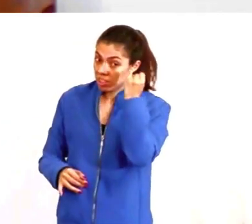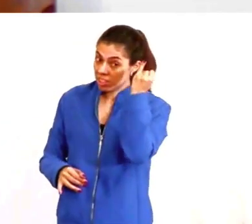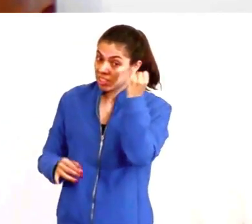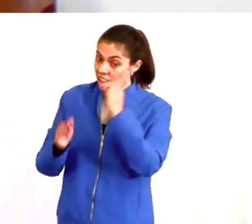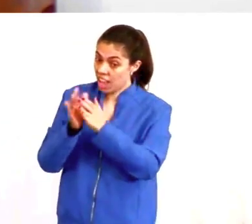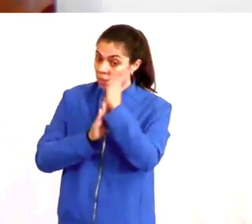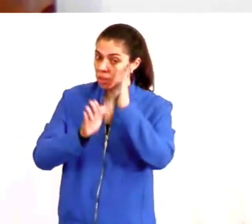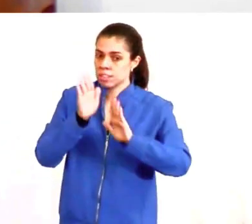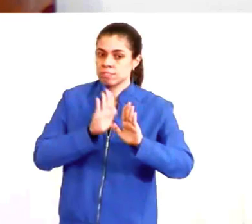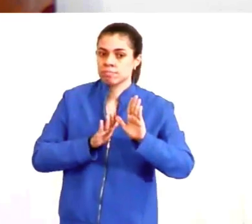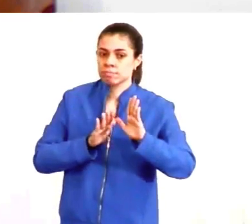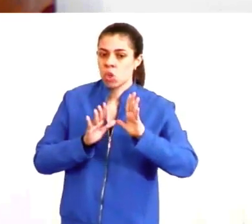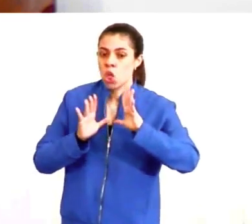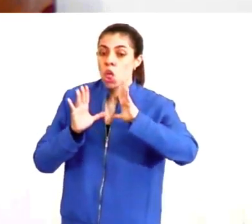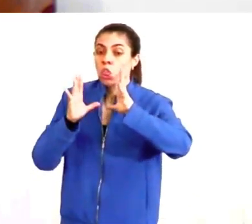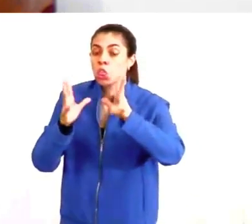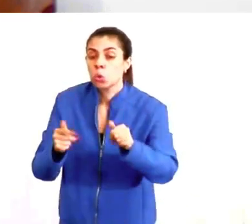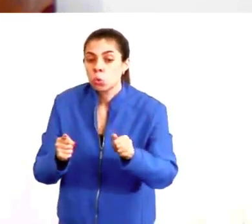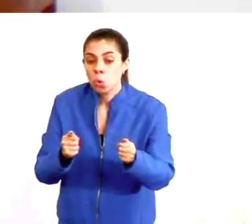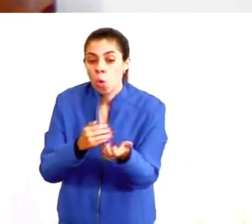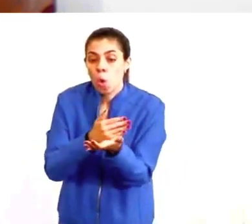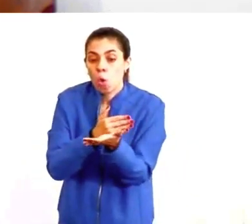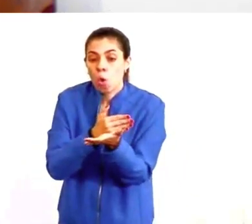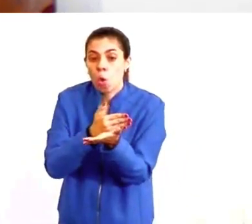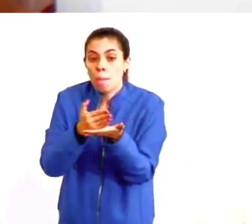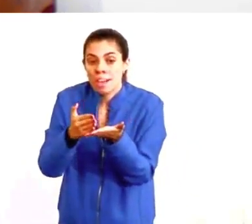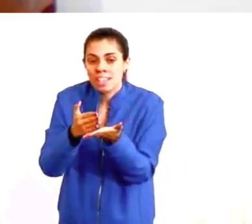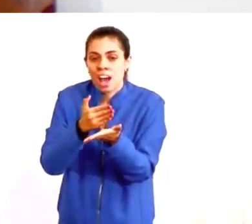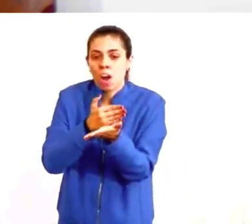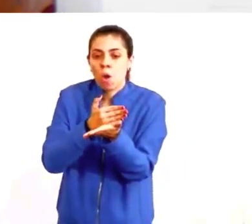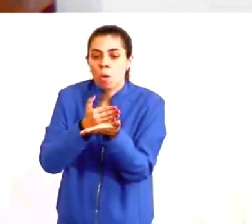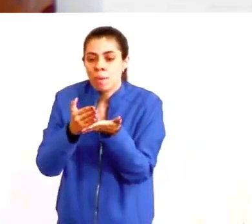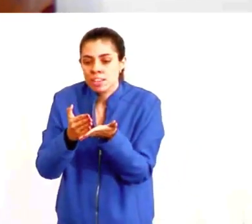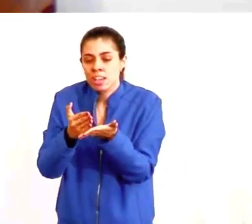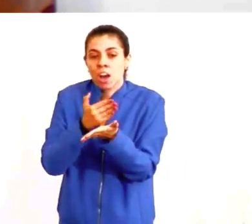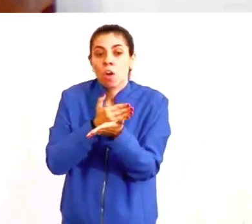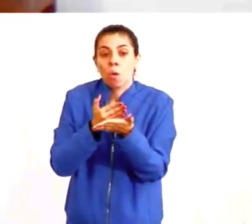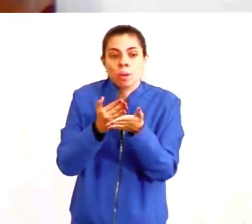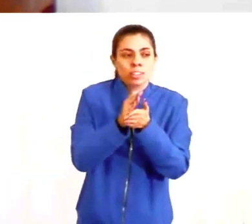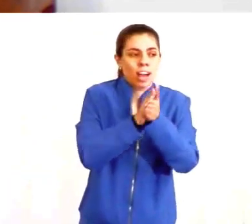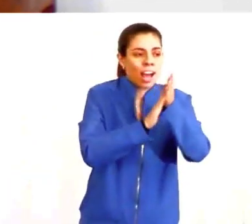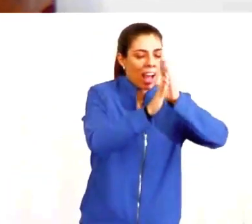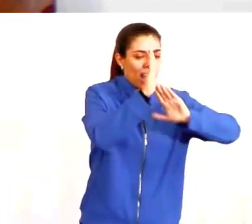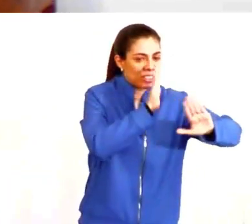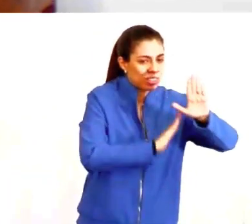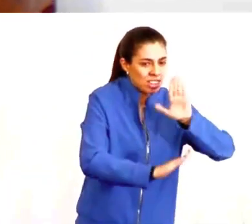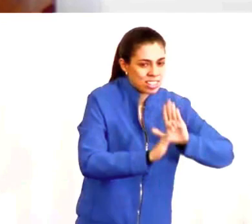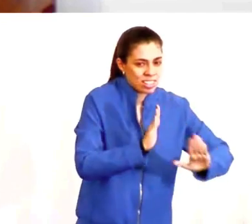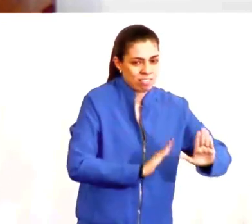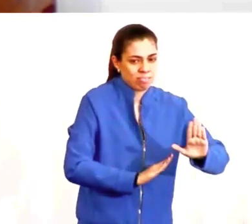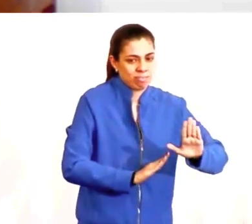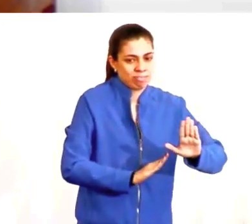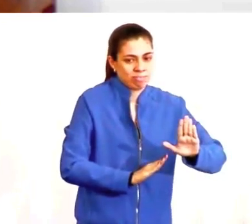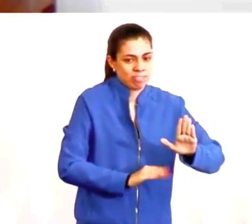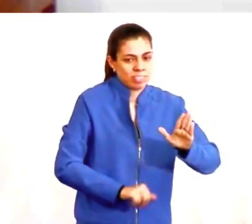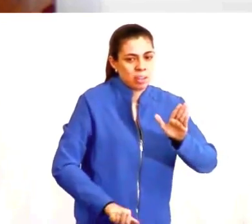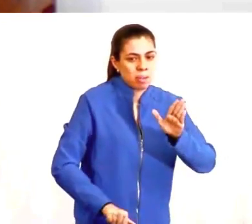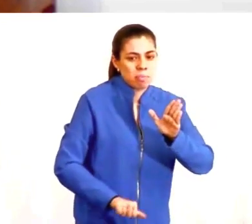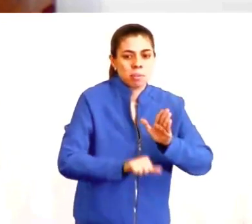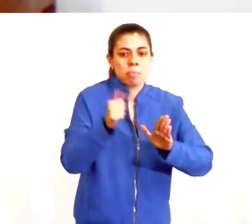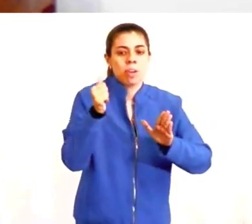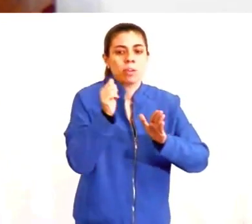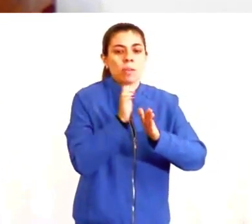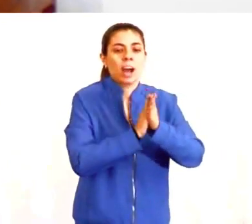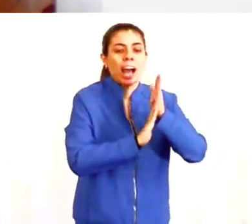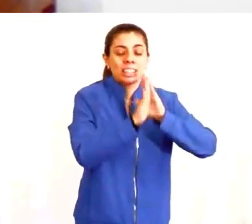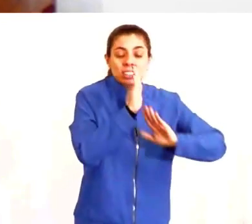a adoração ao Senhor, o tempo com Deus, o como a gente conversa com Deus, o como a gente canta para Deus, o